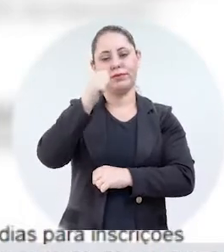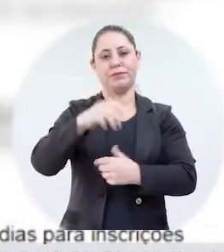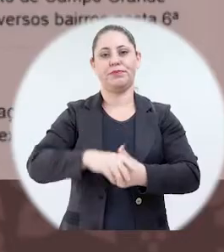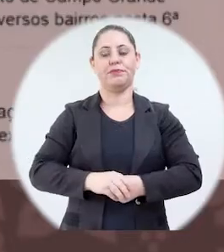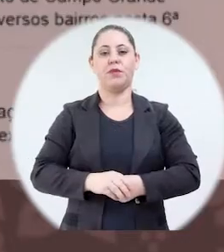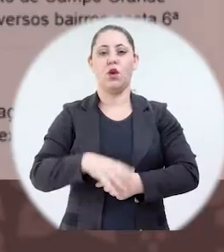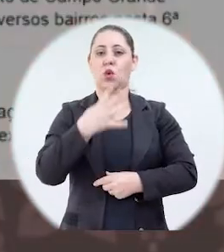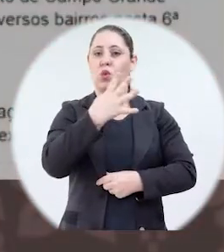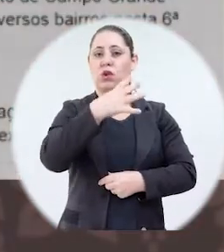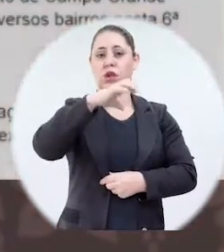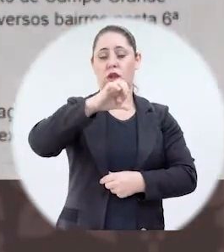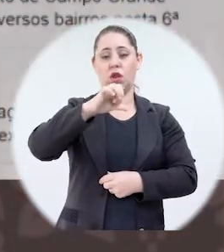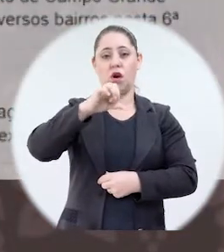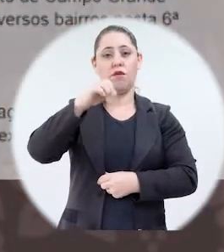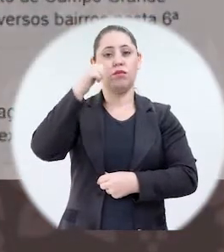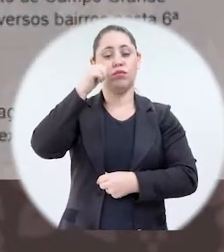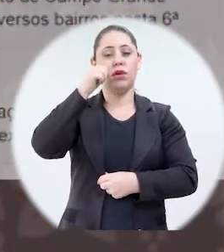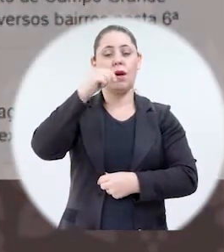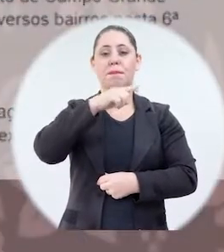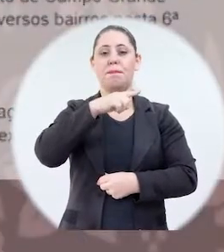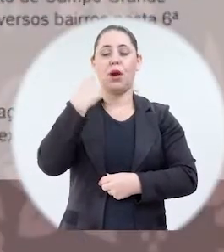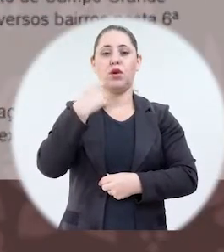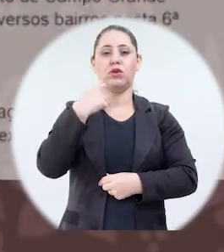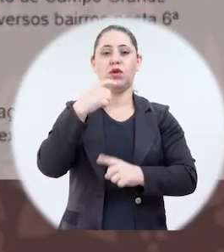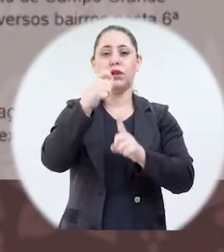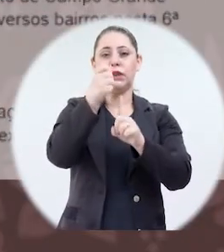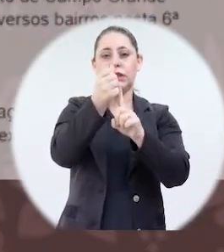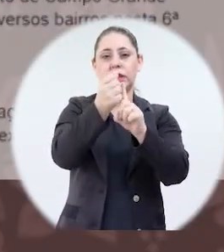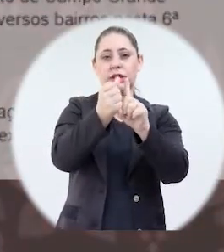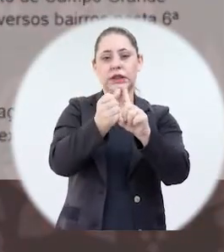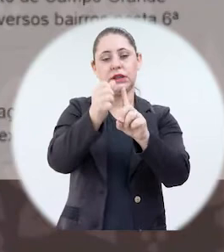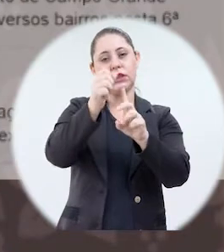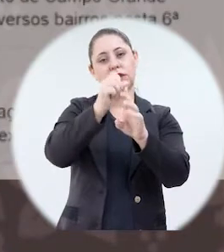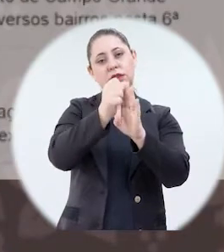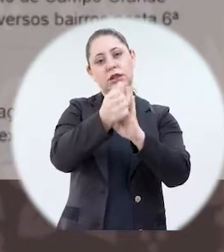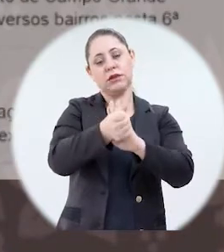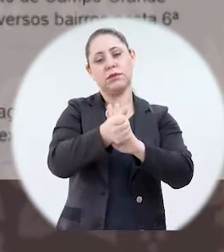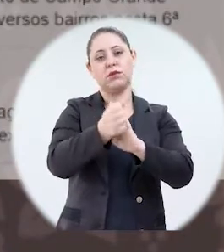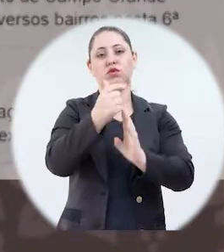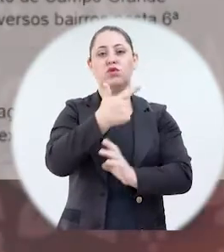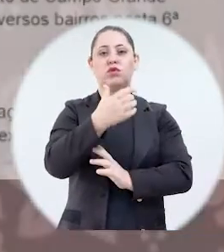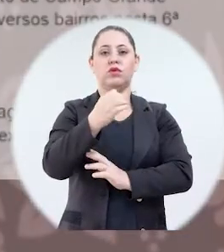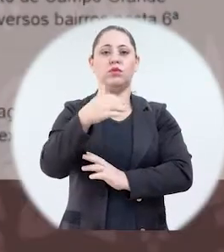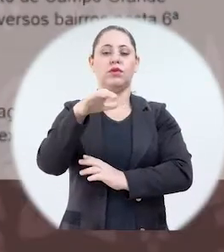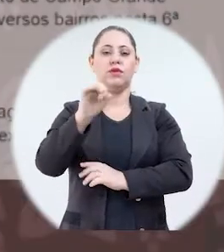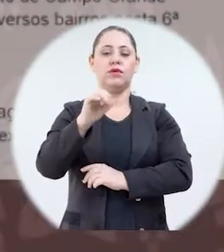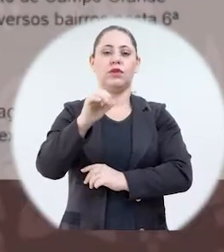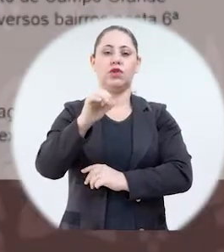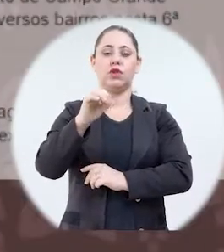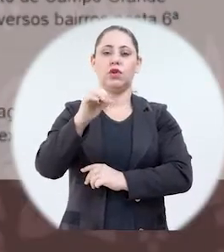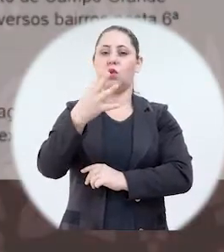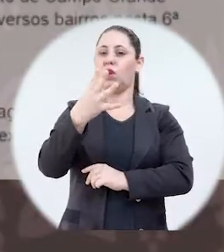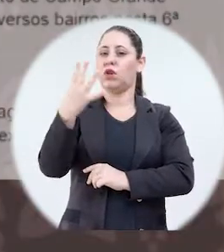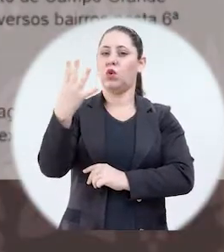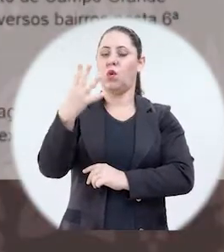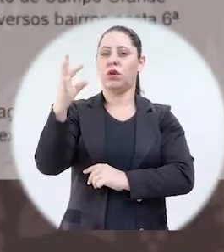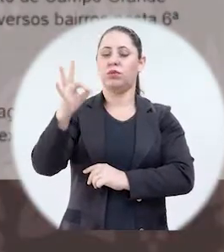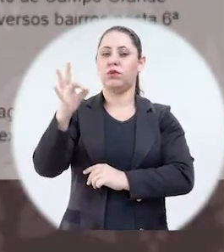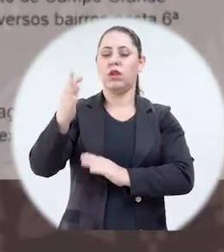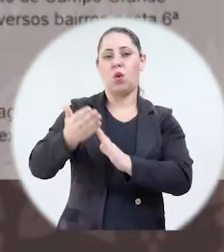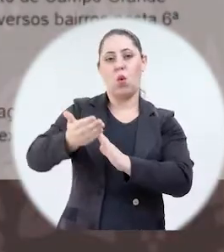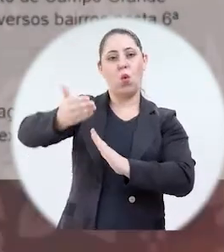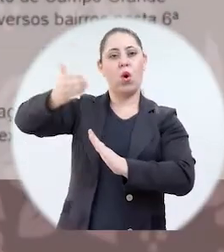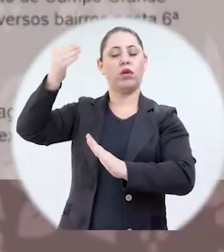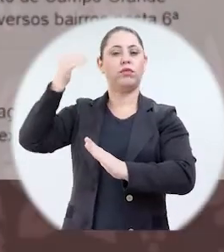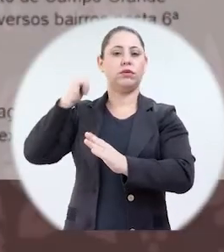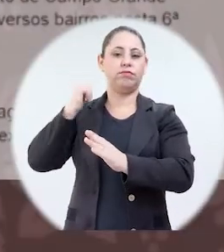mulheres. Foram 49 vítimas nos primeiros 6 meses de 2020, contra 44 no mesmo período